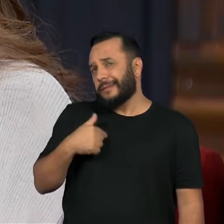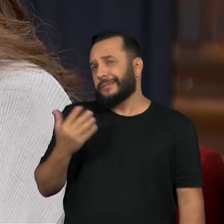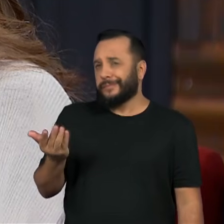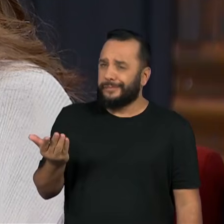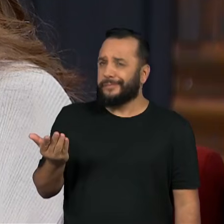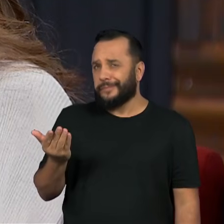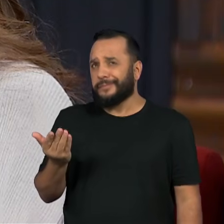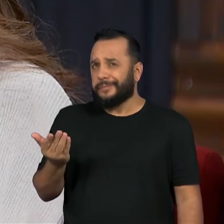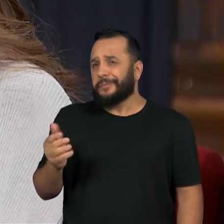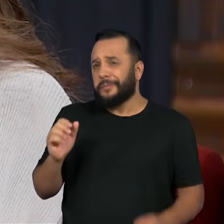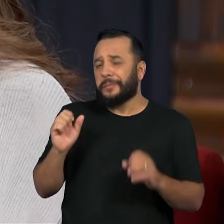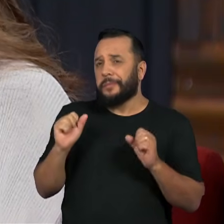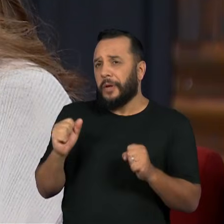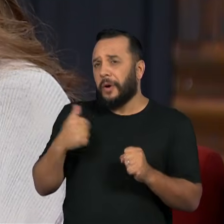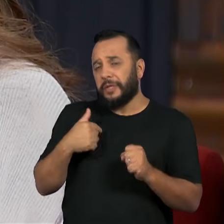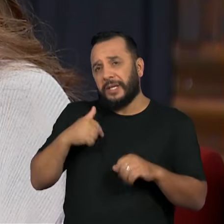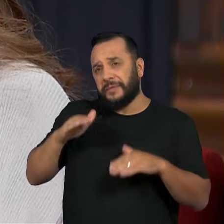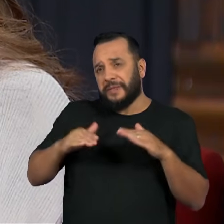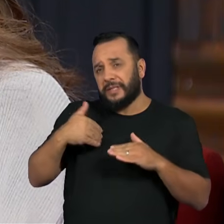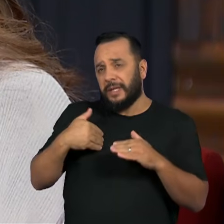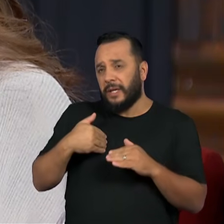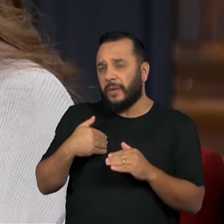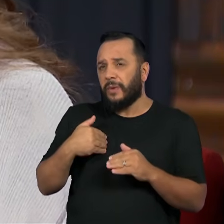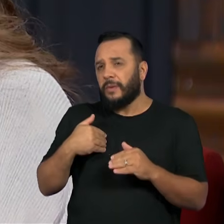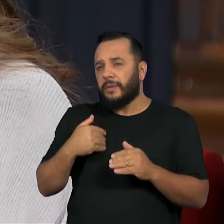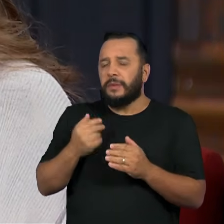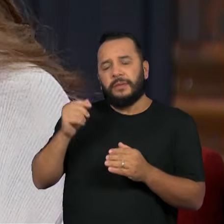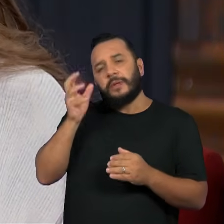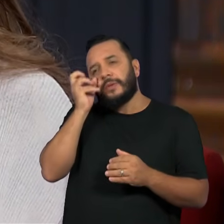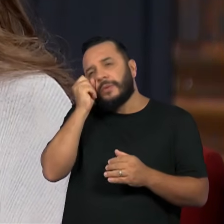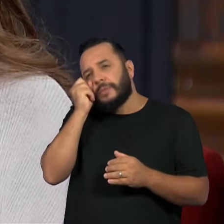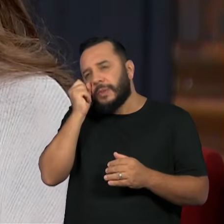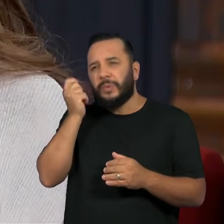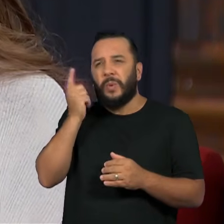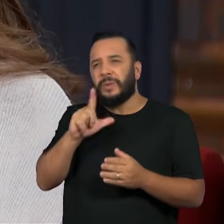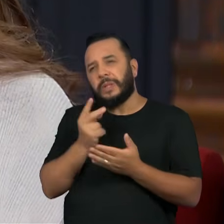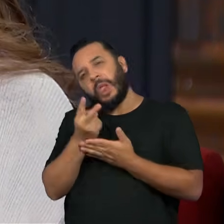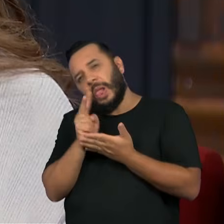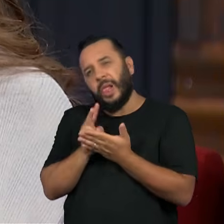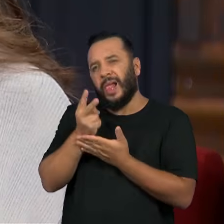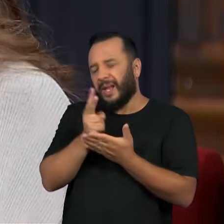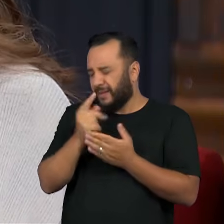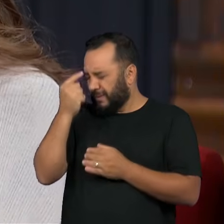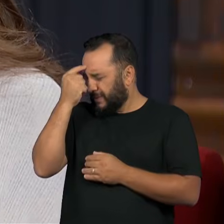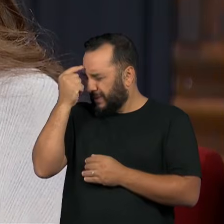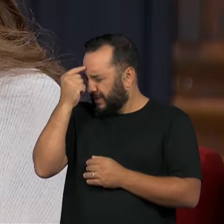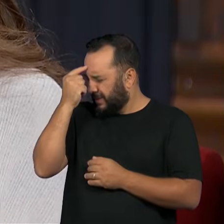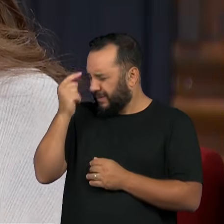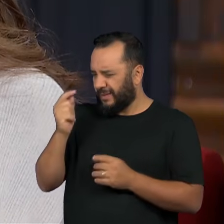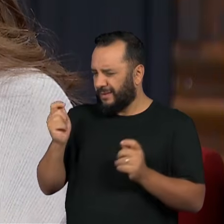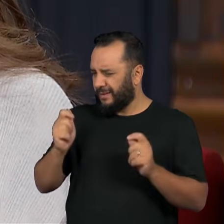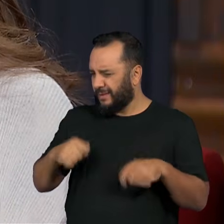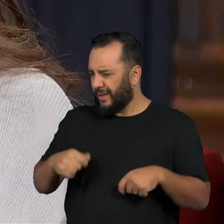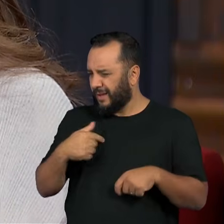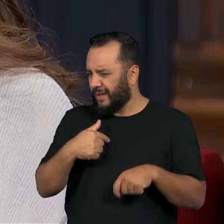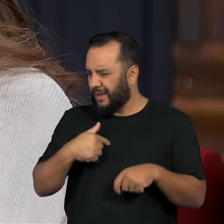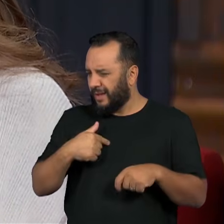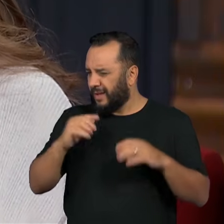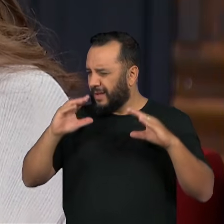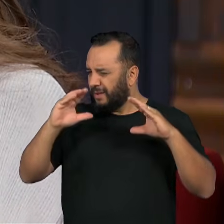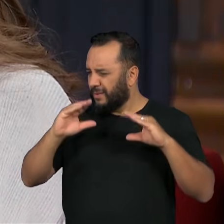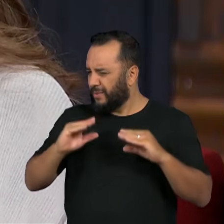pode sentar comigo no momento que eu estou lá na minha insônia e perguntar para mim, escuta, mas vale mesmo a pena você passar a